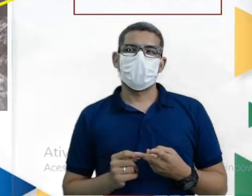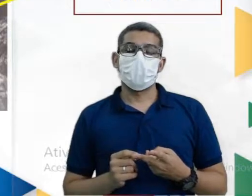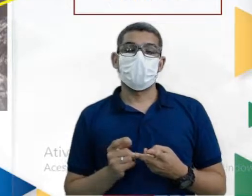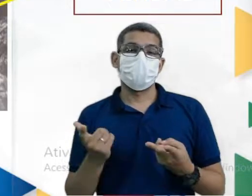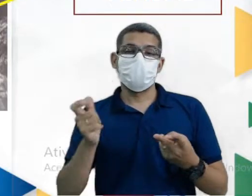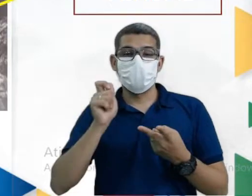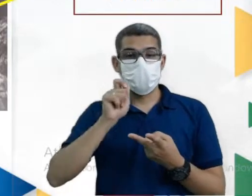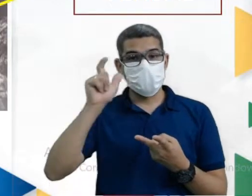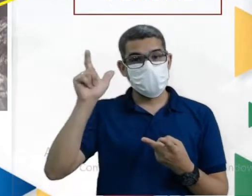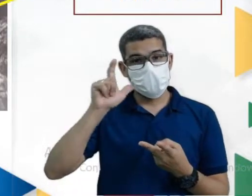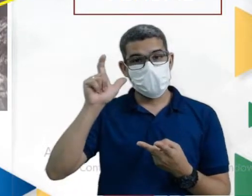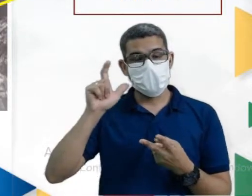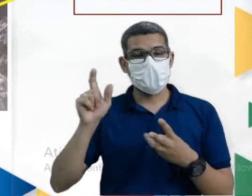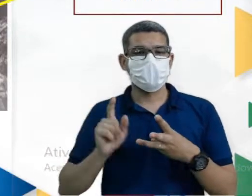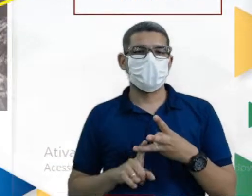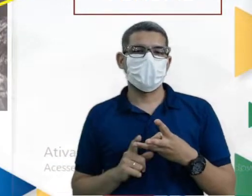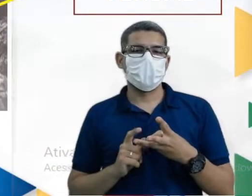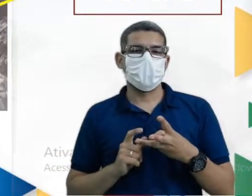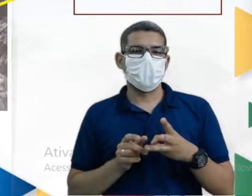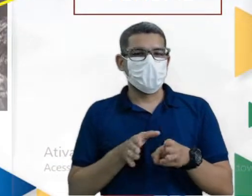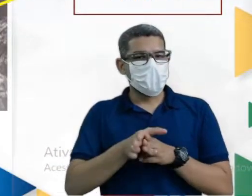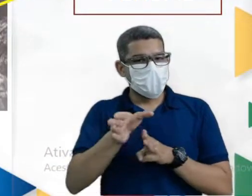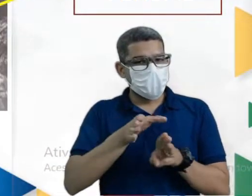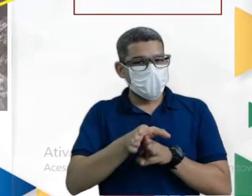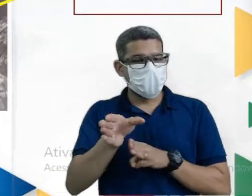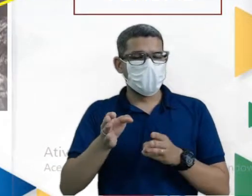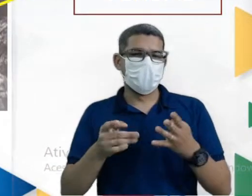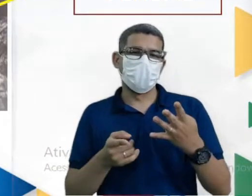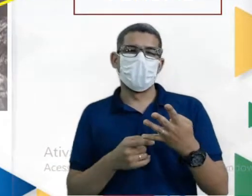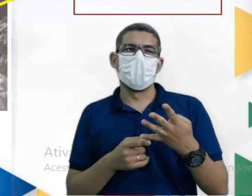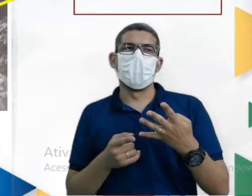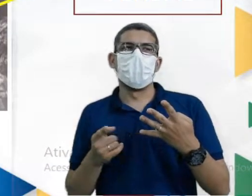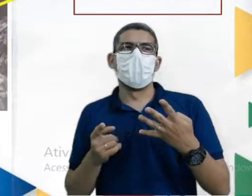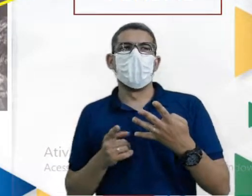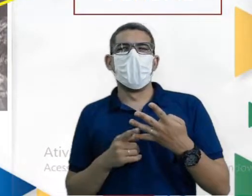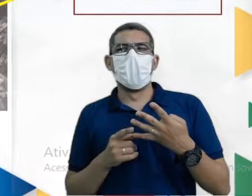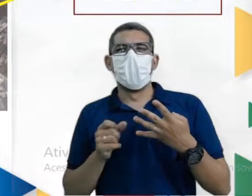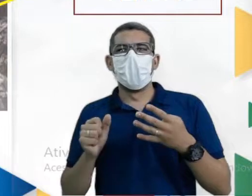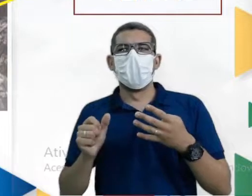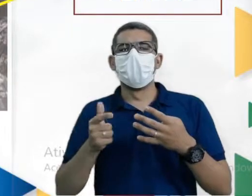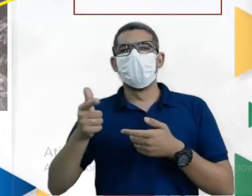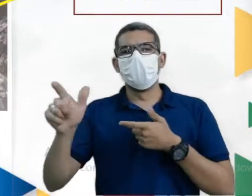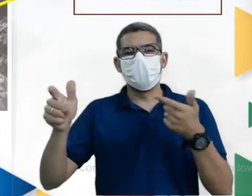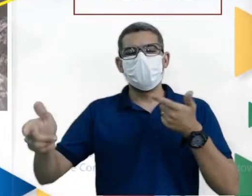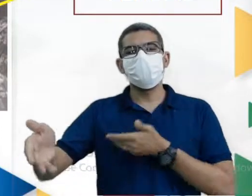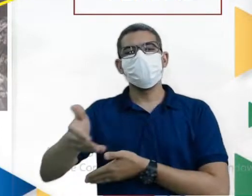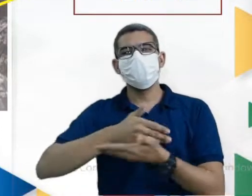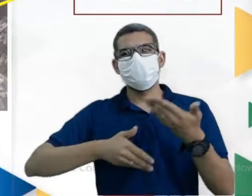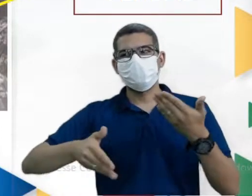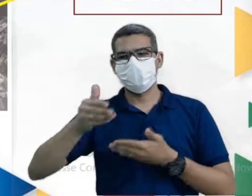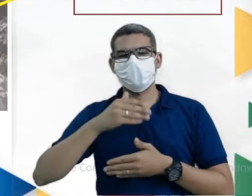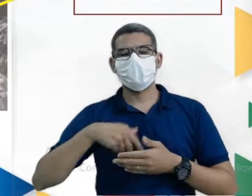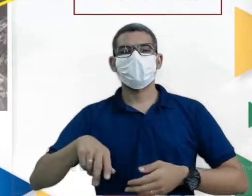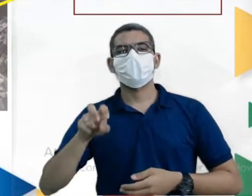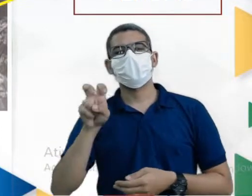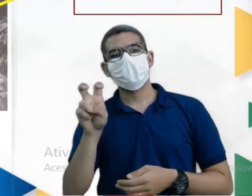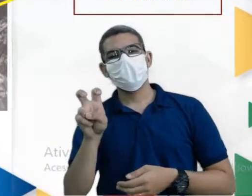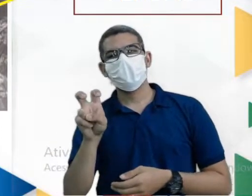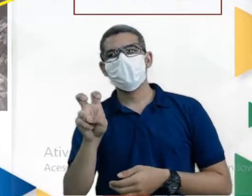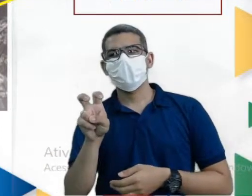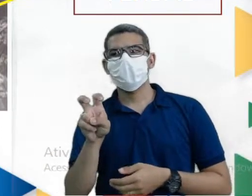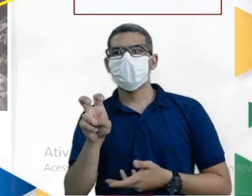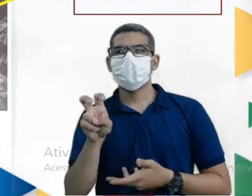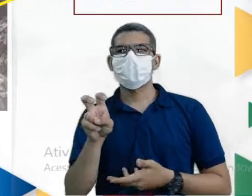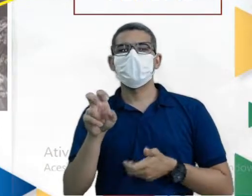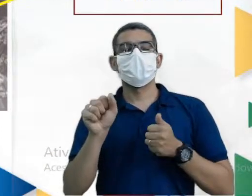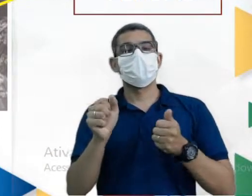alerta, instruction, uma instrução, the offers, você pode participar de outros espaços. A number 5, invitation, pode